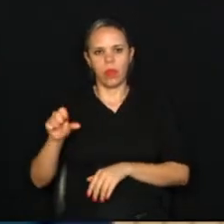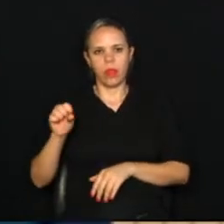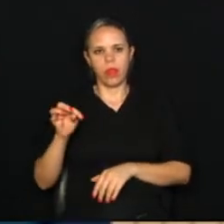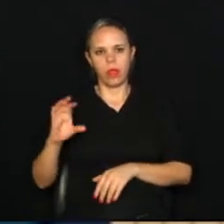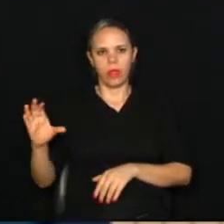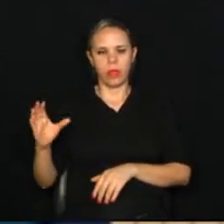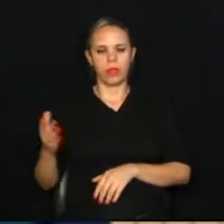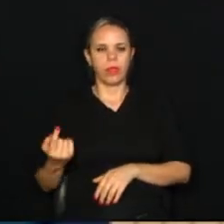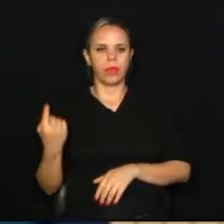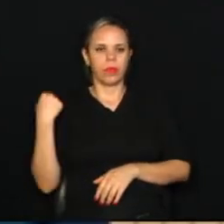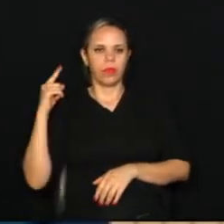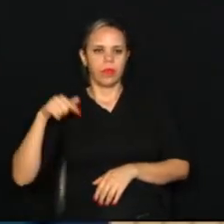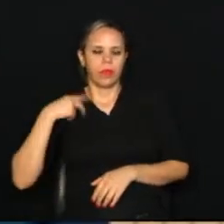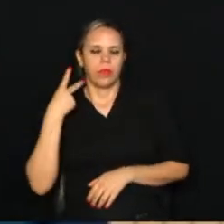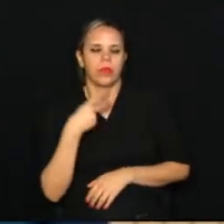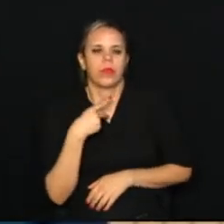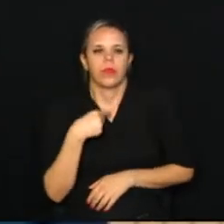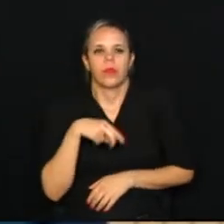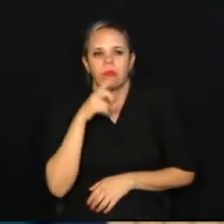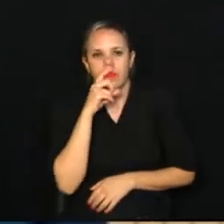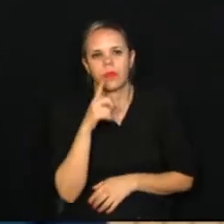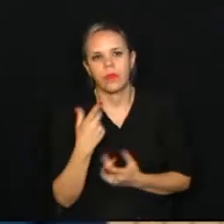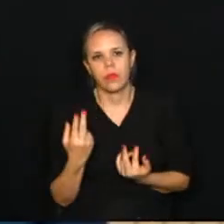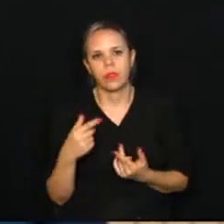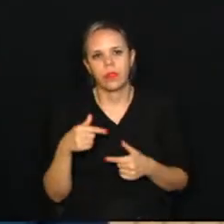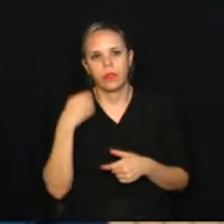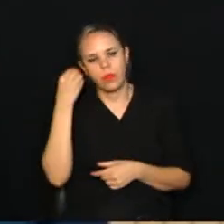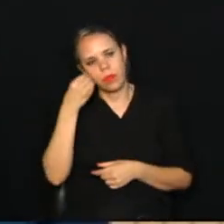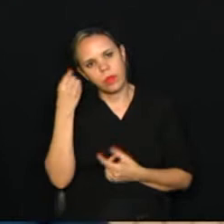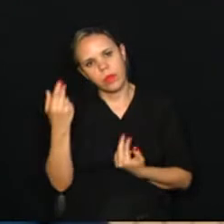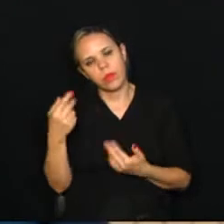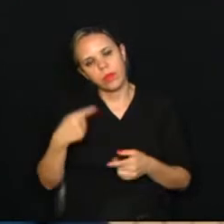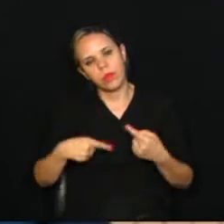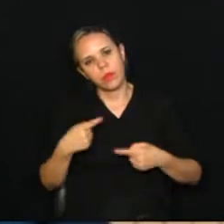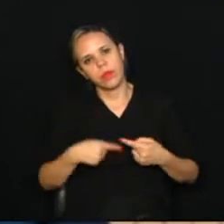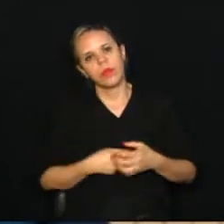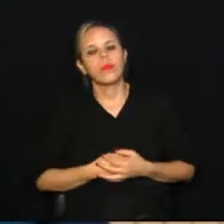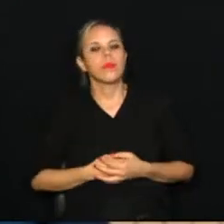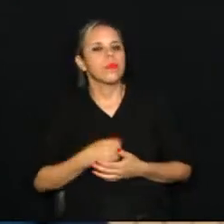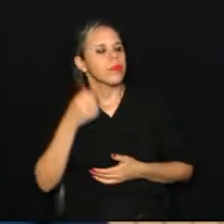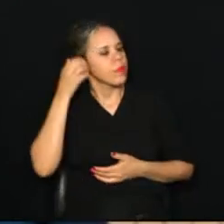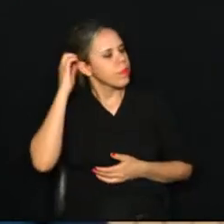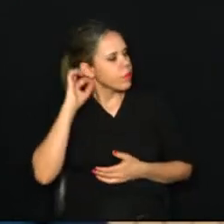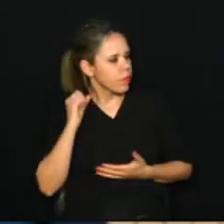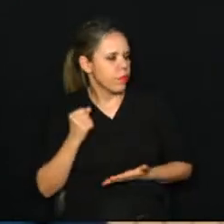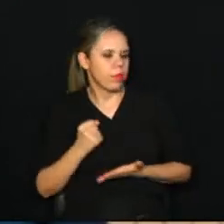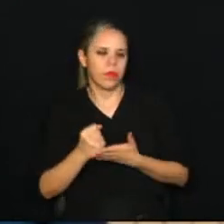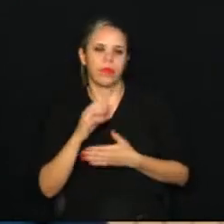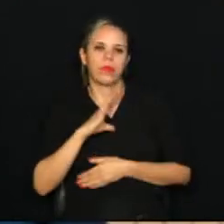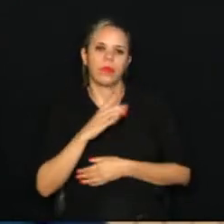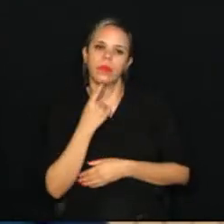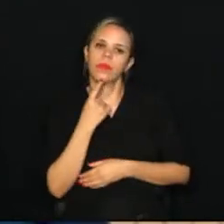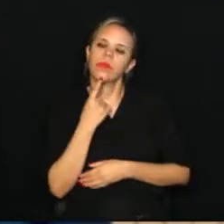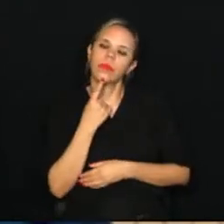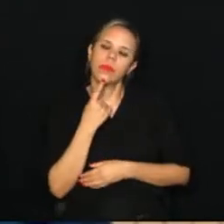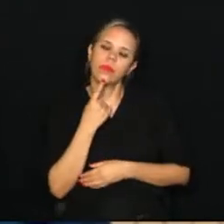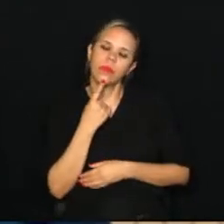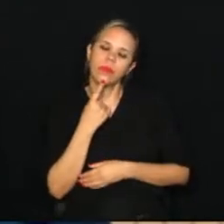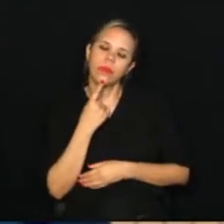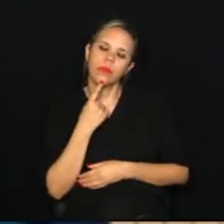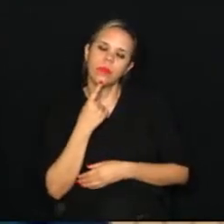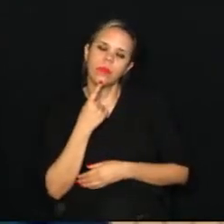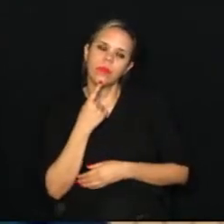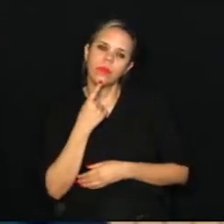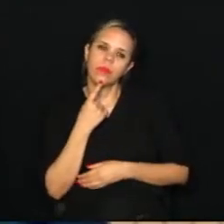e como o vereador Zé Carlos tem grande experiência política e pode ajudar a cidade de Campinas